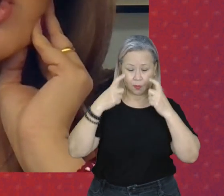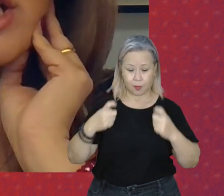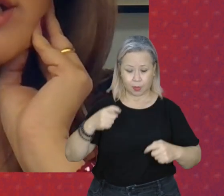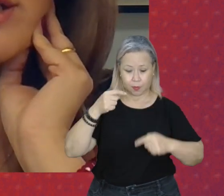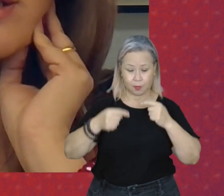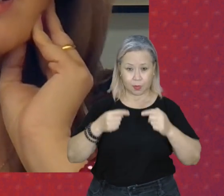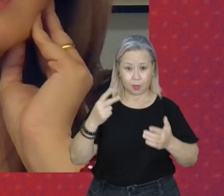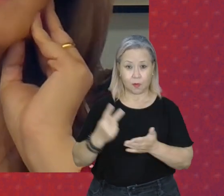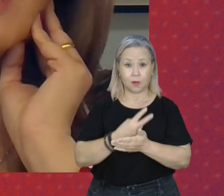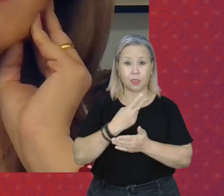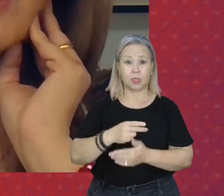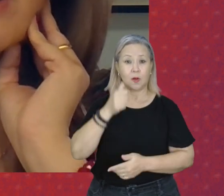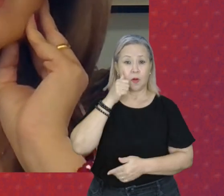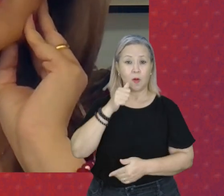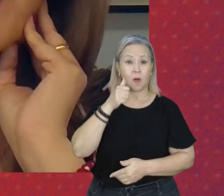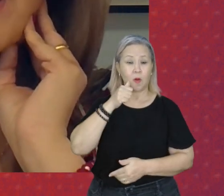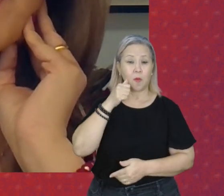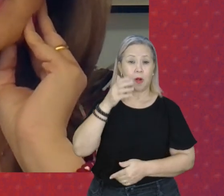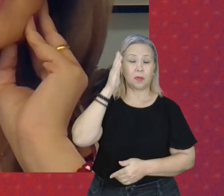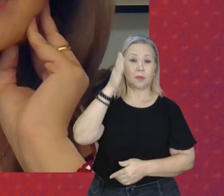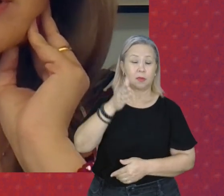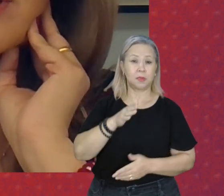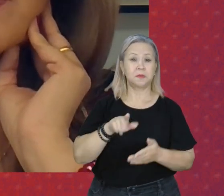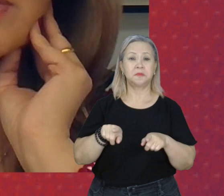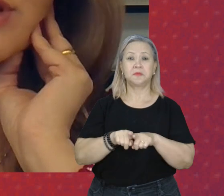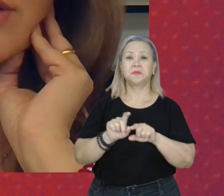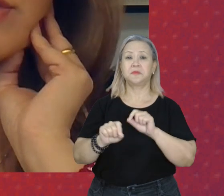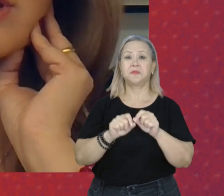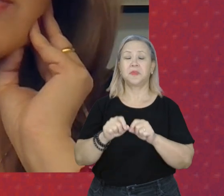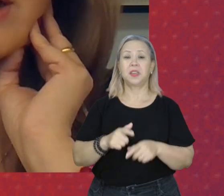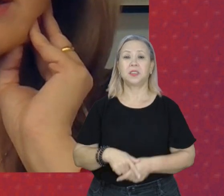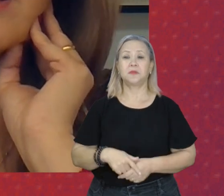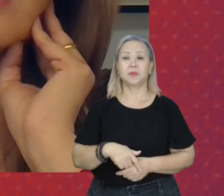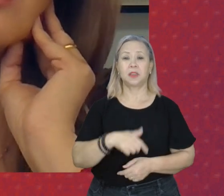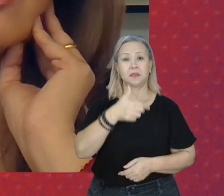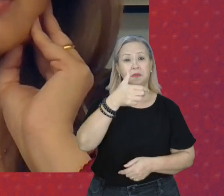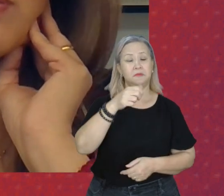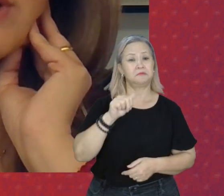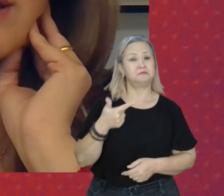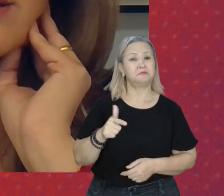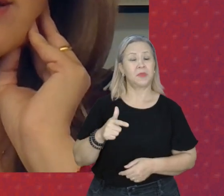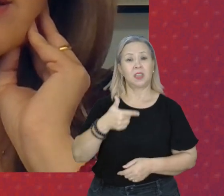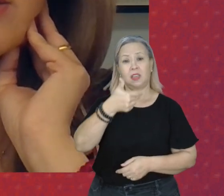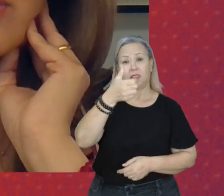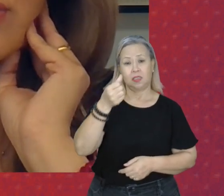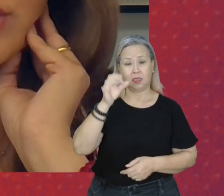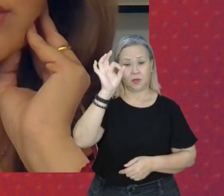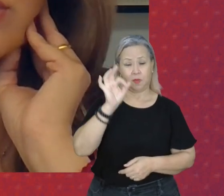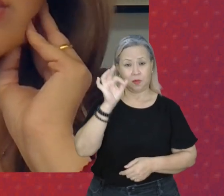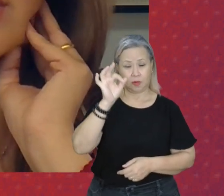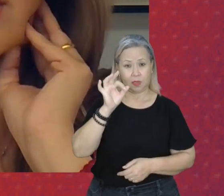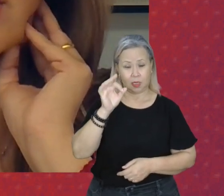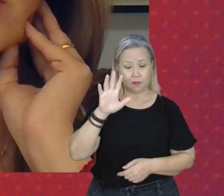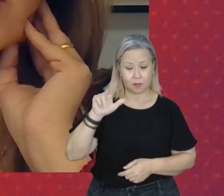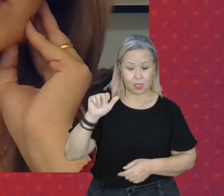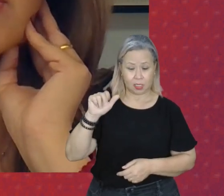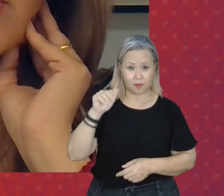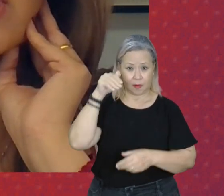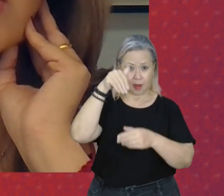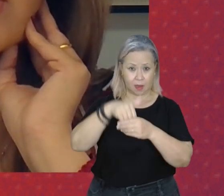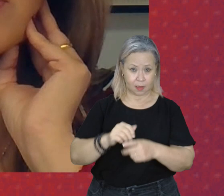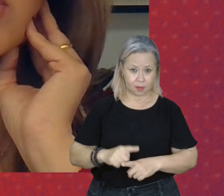mulheres cisgêneras, mesmo que elas ocupem apenas 16% das vagas disputadas nas eleições de